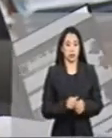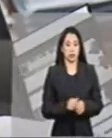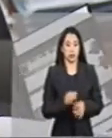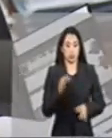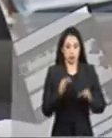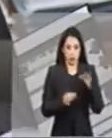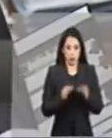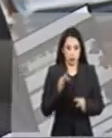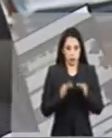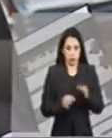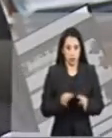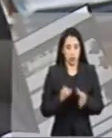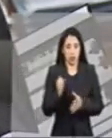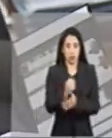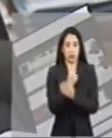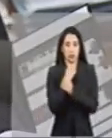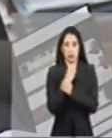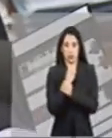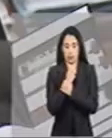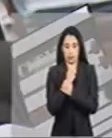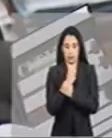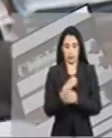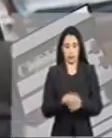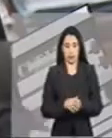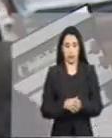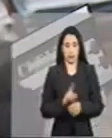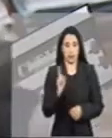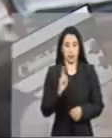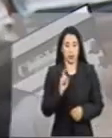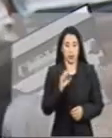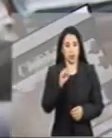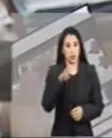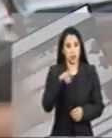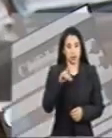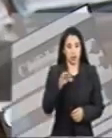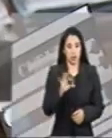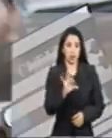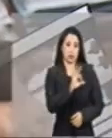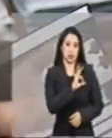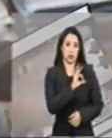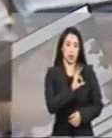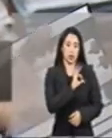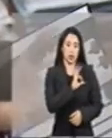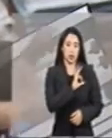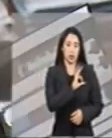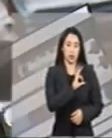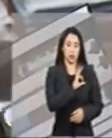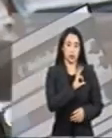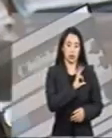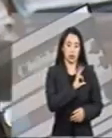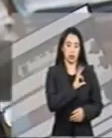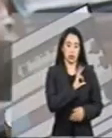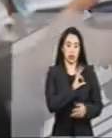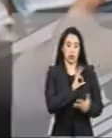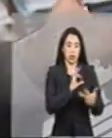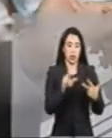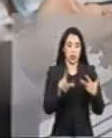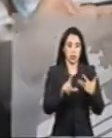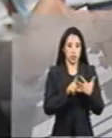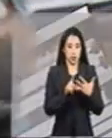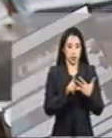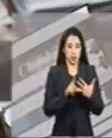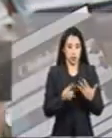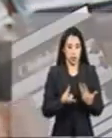agentes de segurança, não na sede da polícia legislativa, porque não existe, a meu ver,